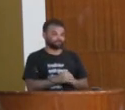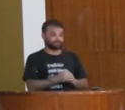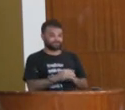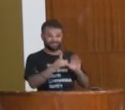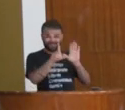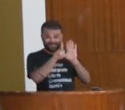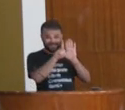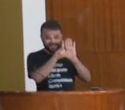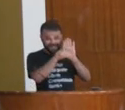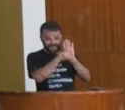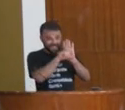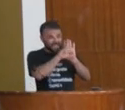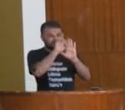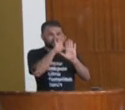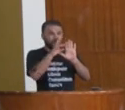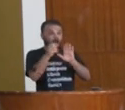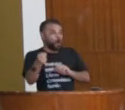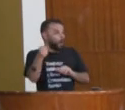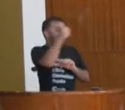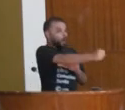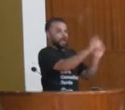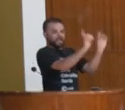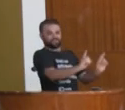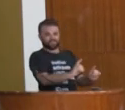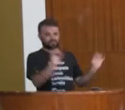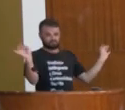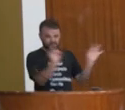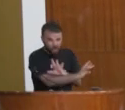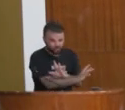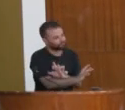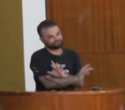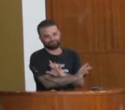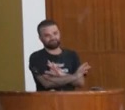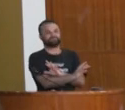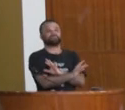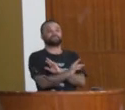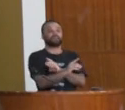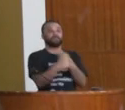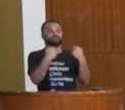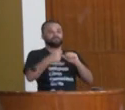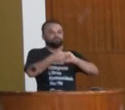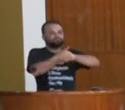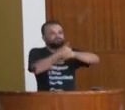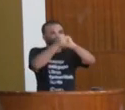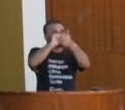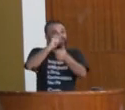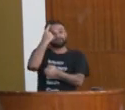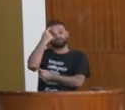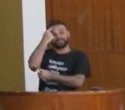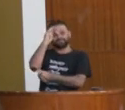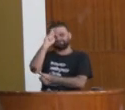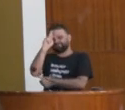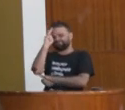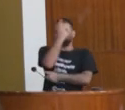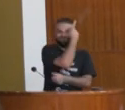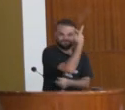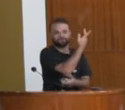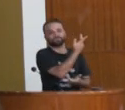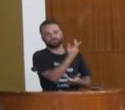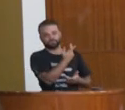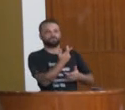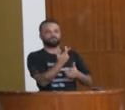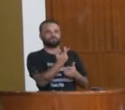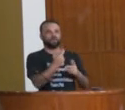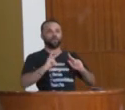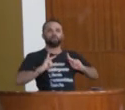as pessoas nos postos de trabalho. Ela muda a forma das pessoas lidarem com os outros, humanizando e